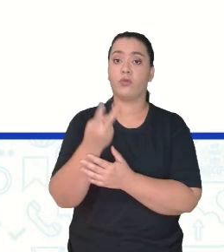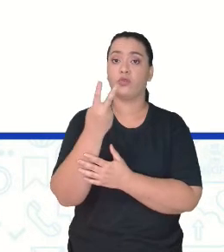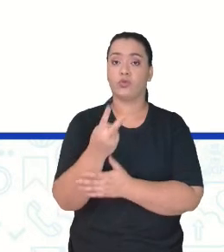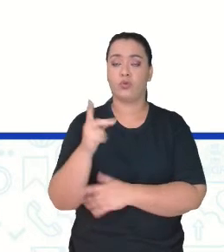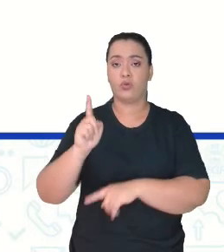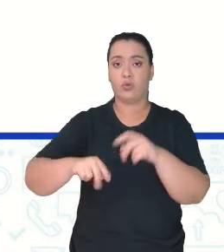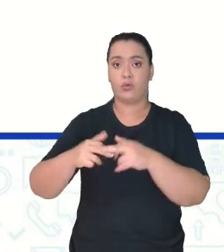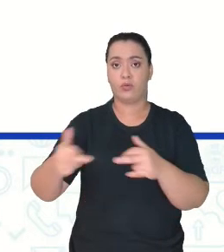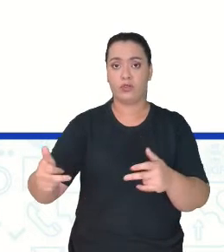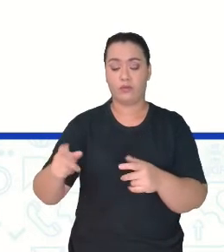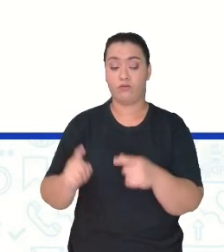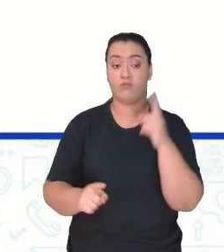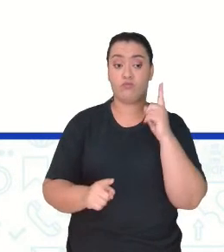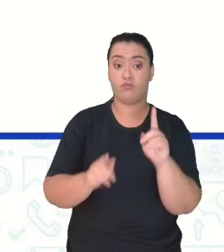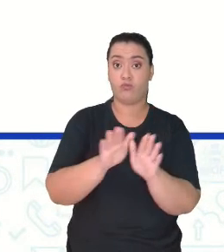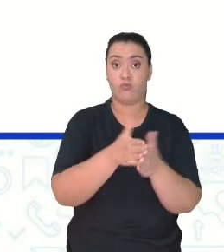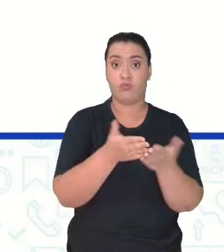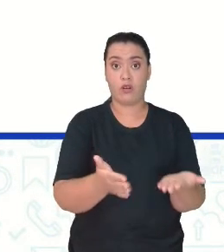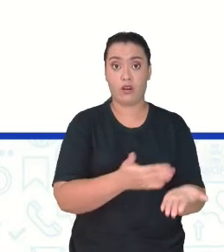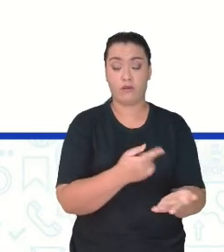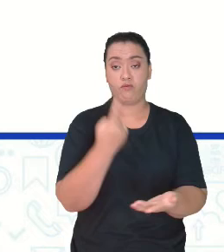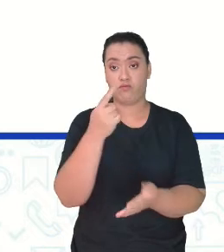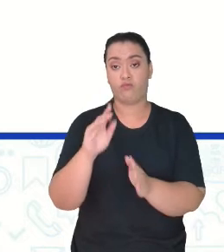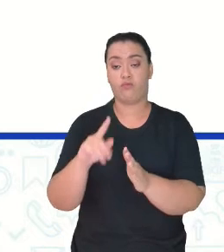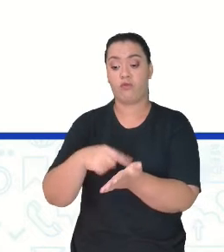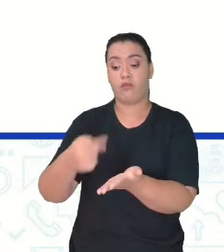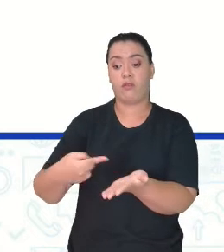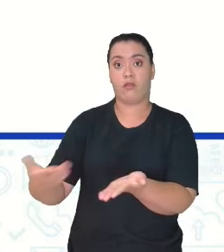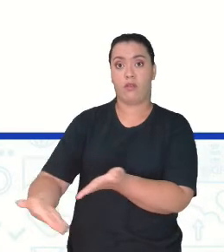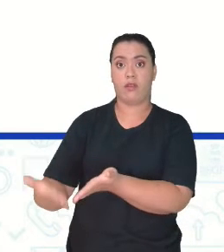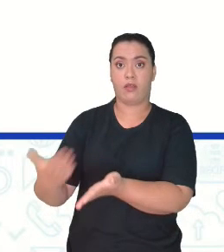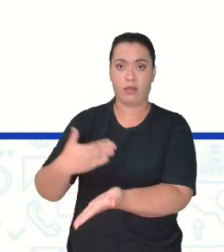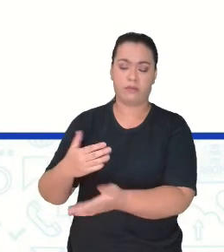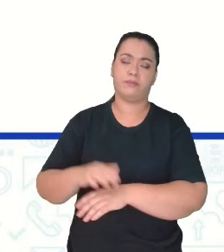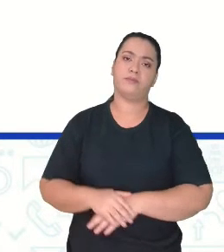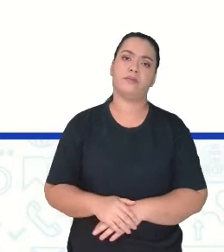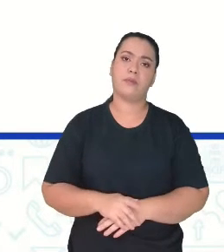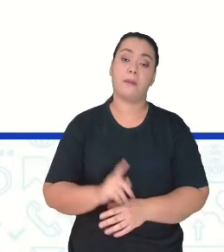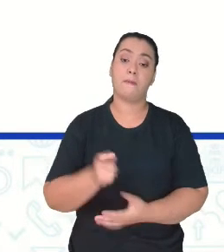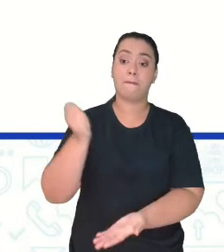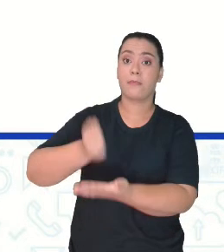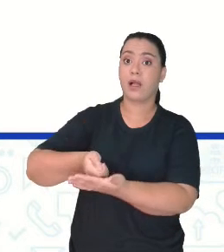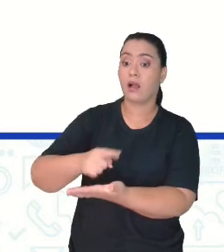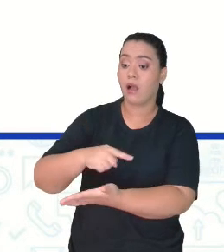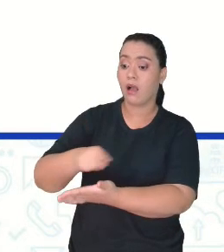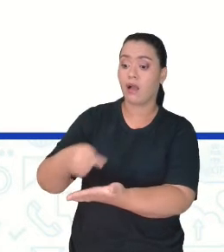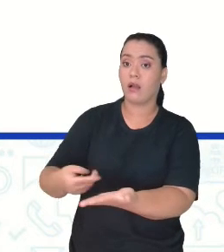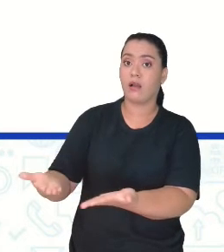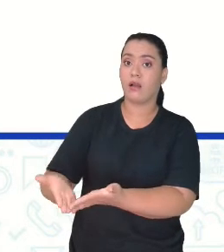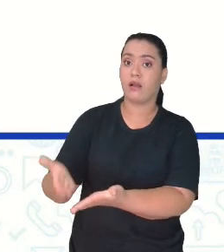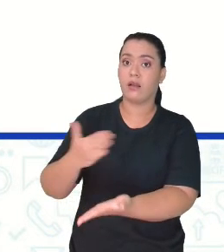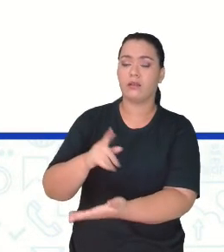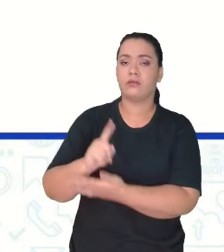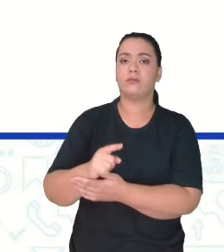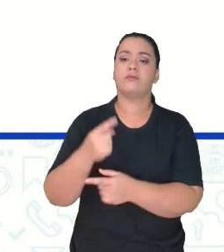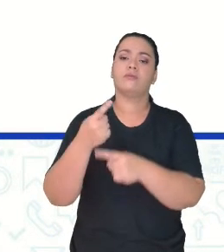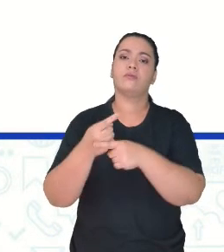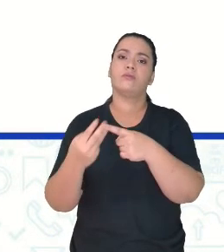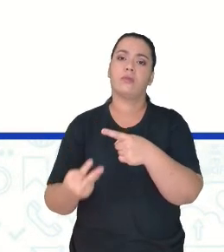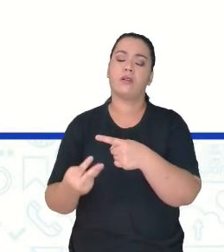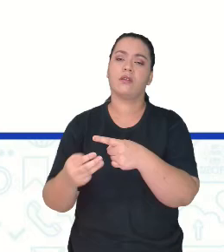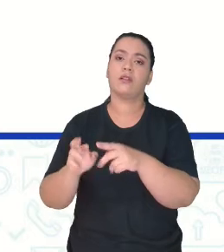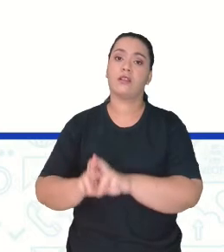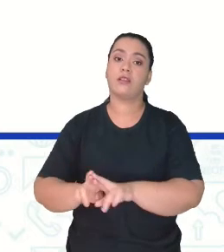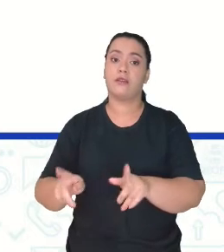objetos, um livro e um caderno. Sabendo que ele pagou pelo caderno a terça parte do que pagou